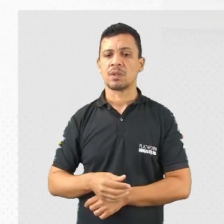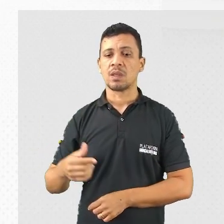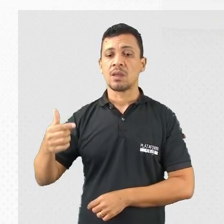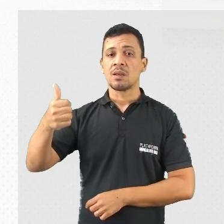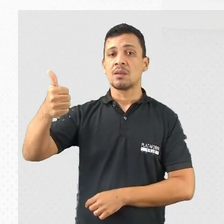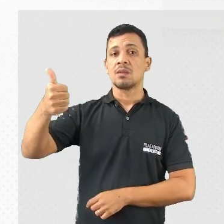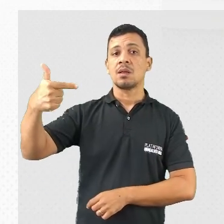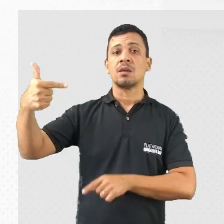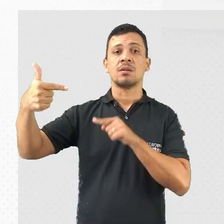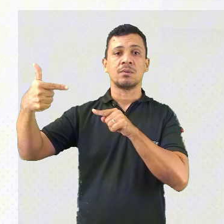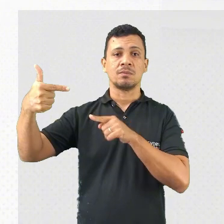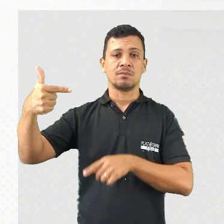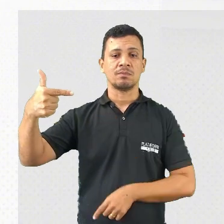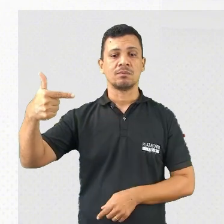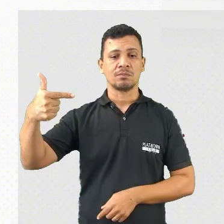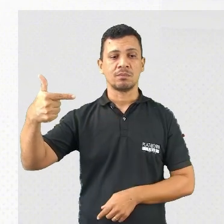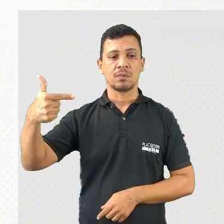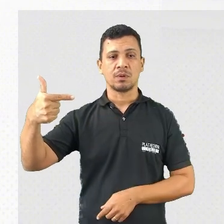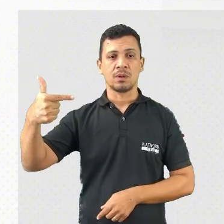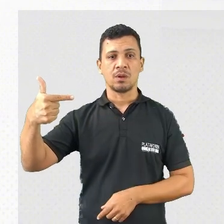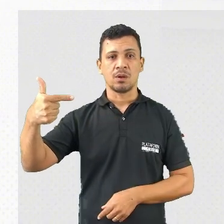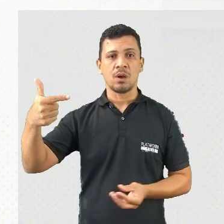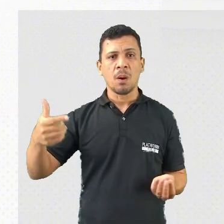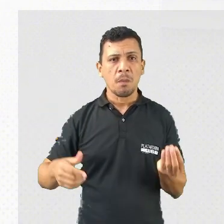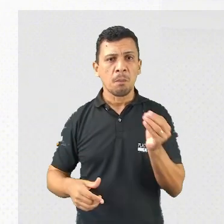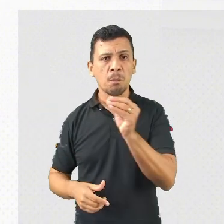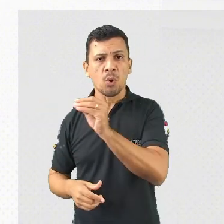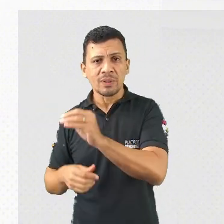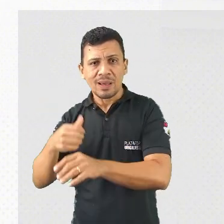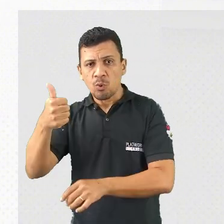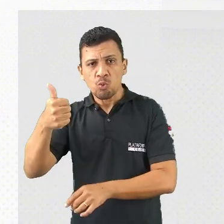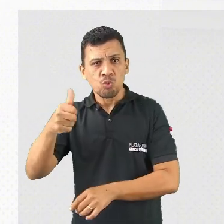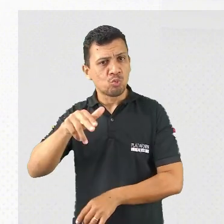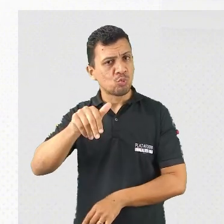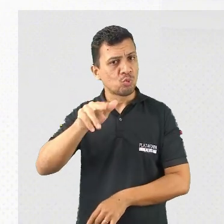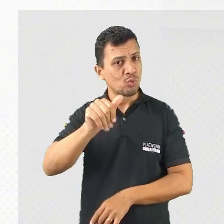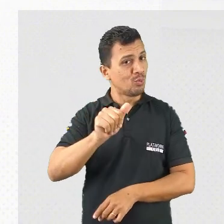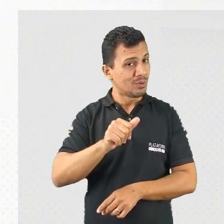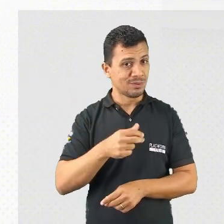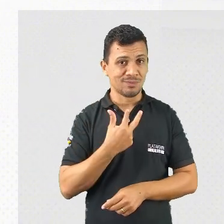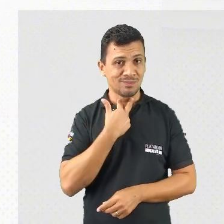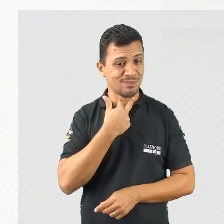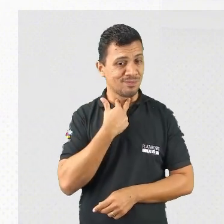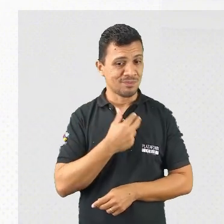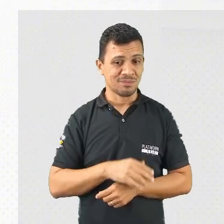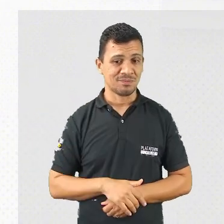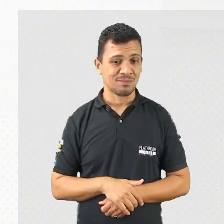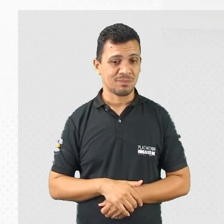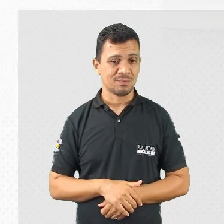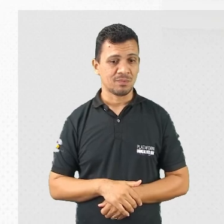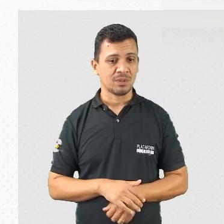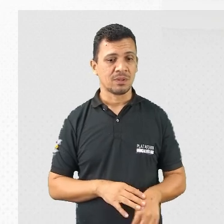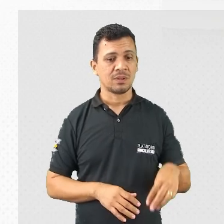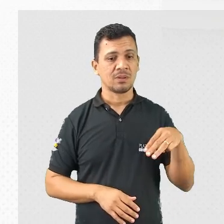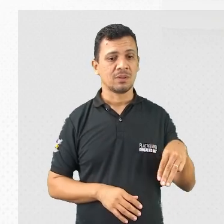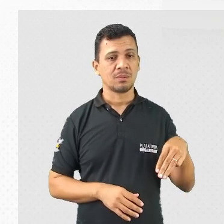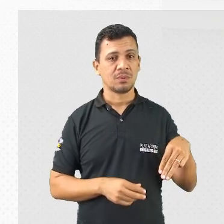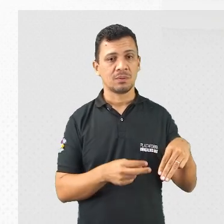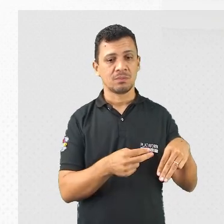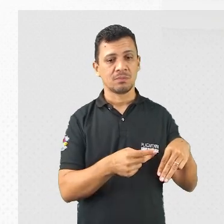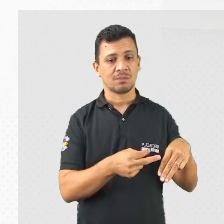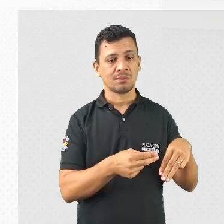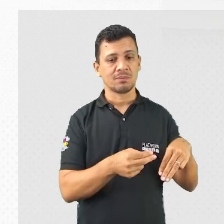12. Nunca elevado a 1. Então, você vai fazer de um mês. Tá? Então, o montante vai ser